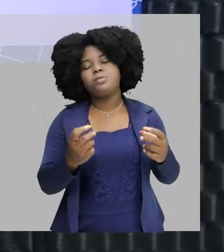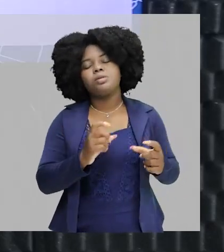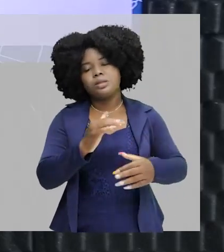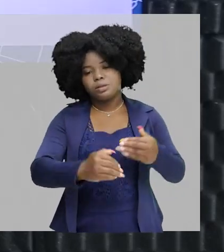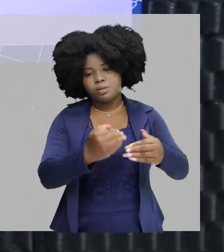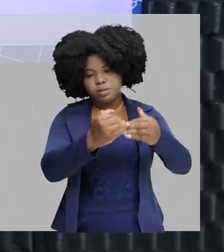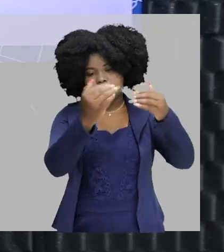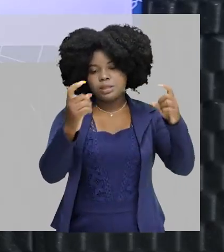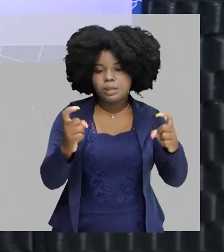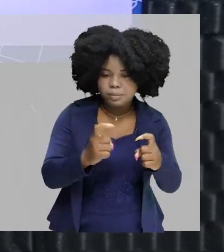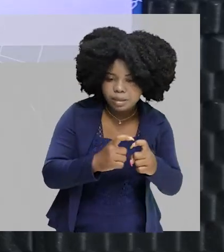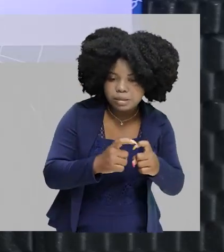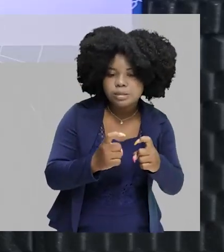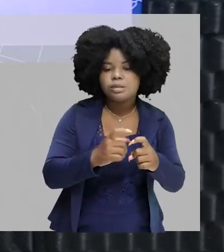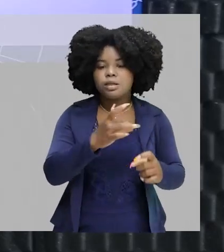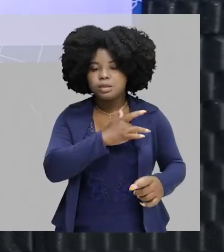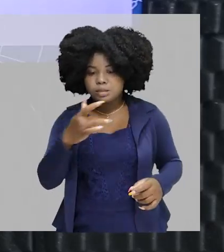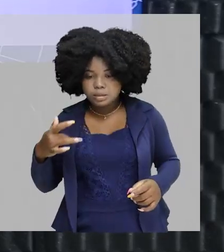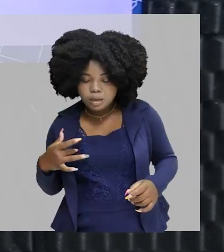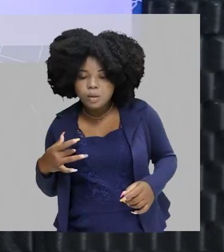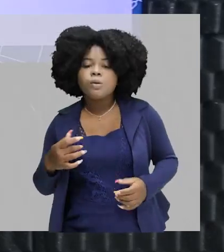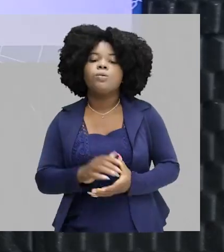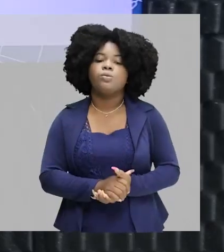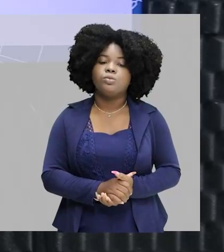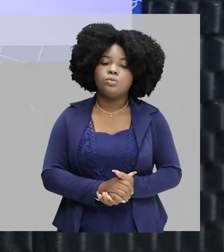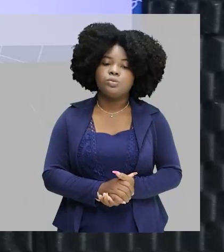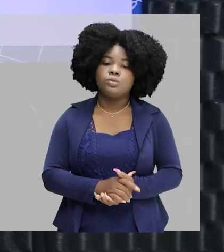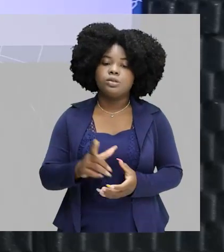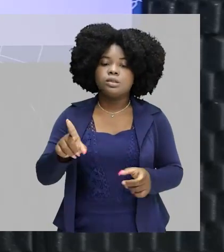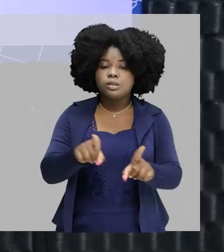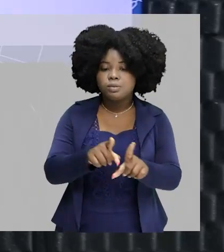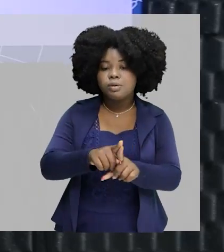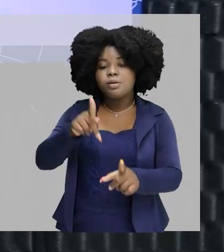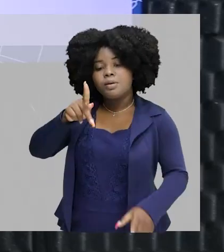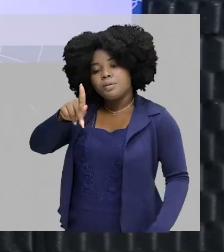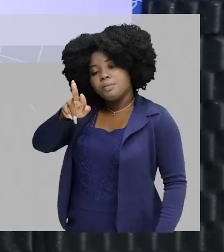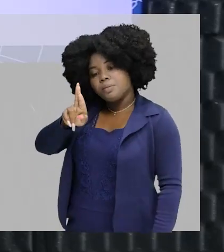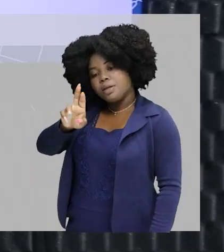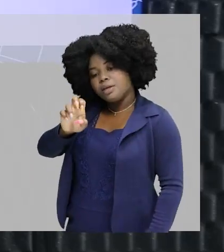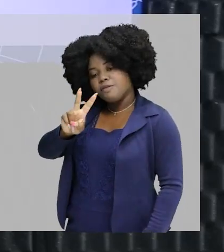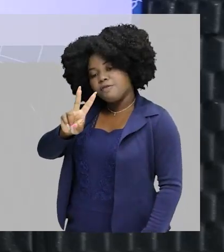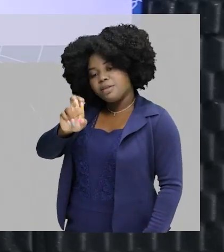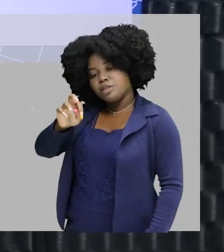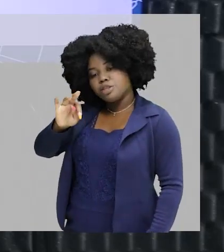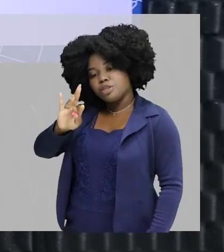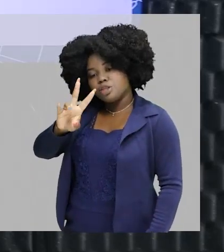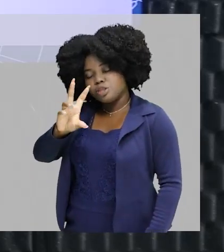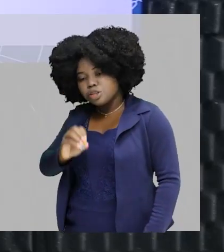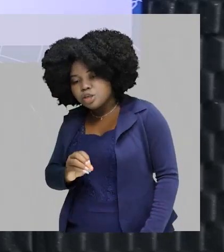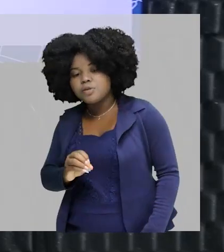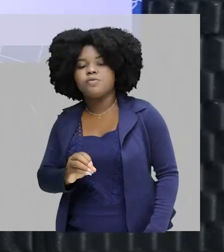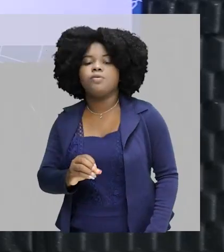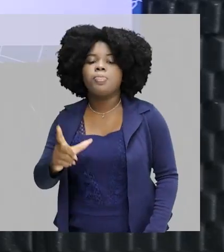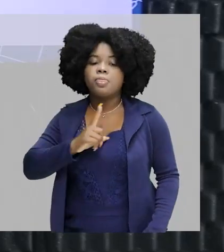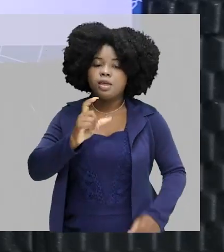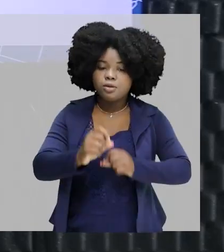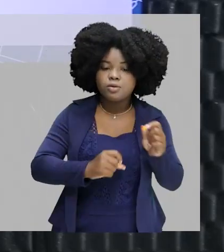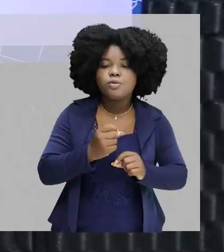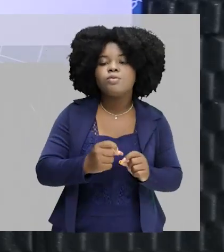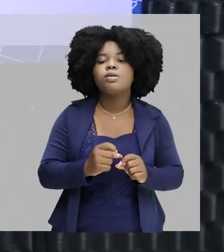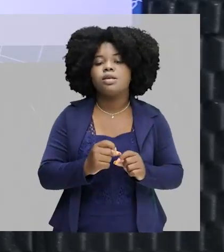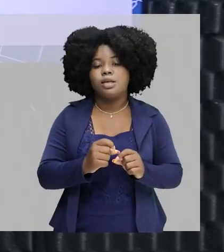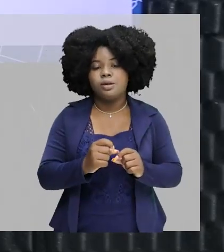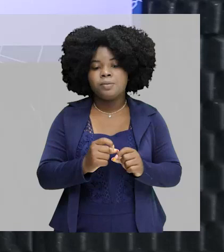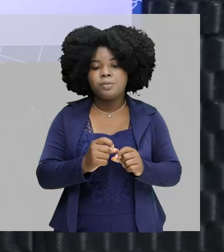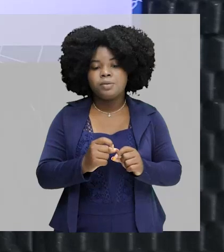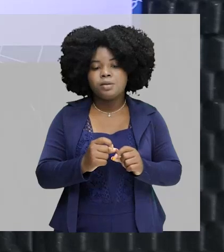quanto curativa, nós vamos ter uma queda, no primeiro momento, clara da taxa de mortalidade. Resultado, continuava nascendo